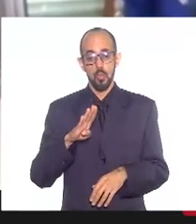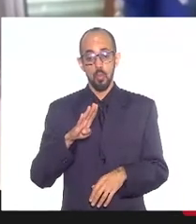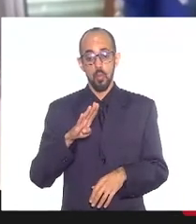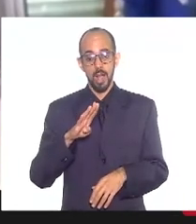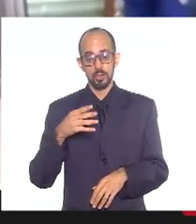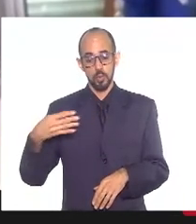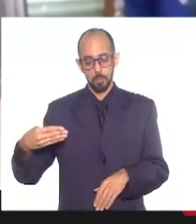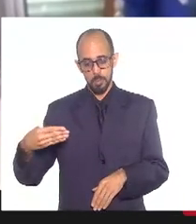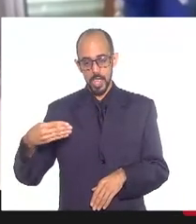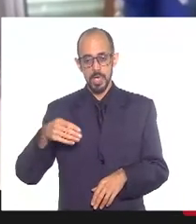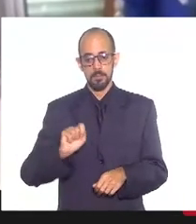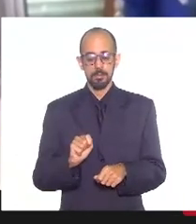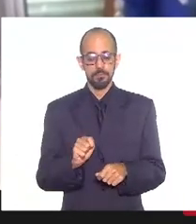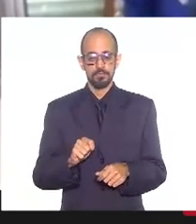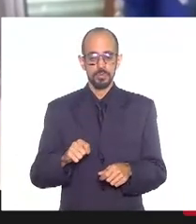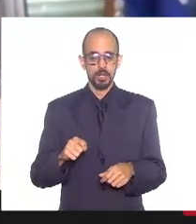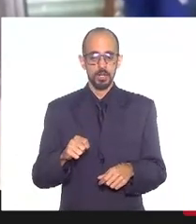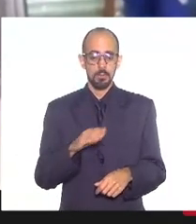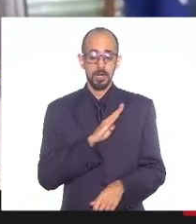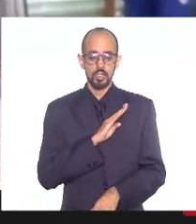Fluminense,